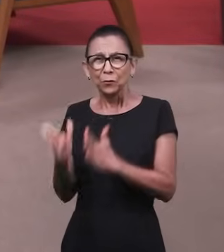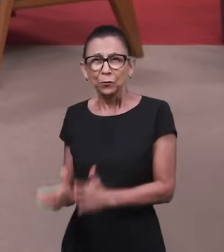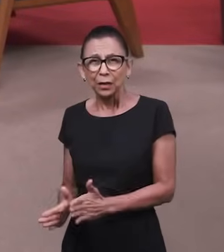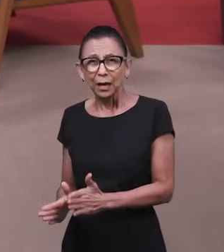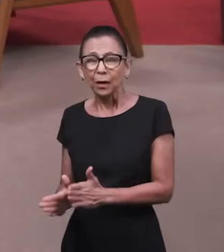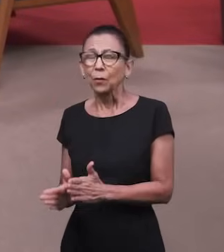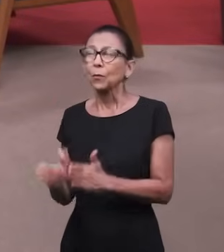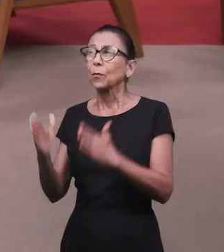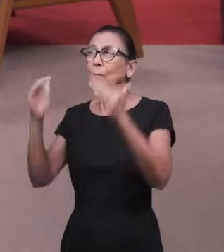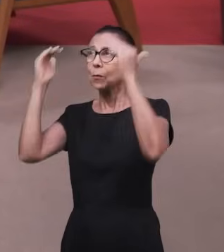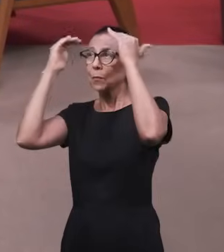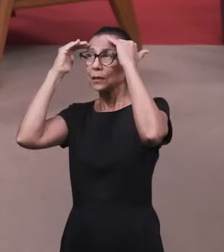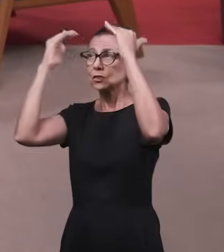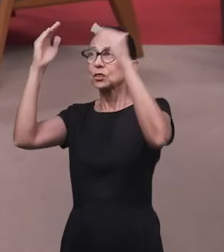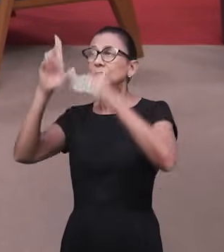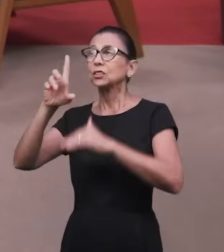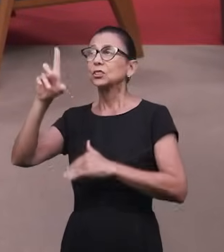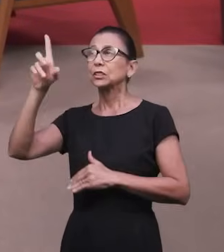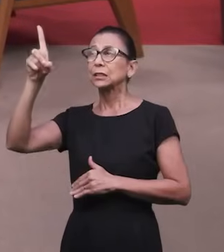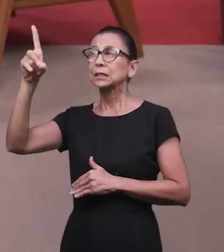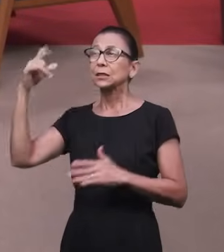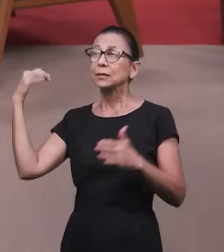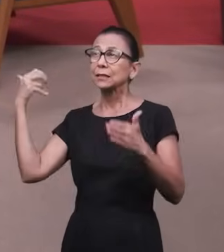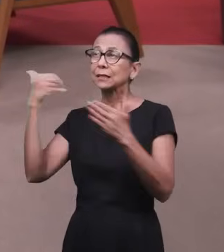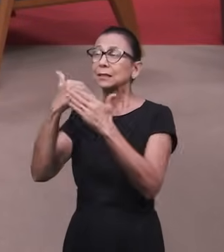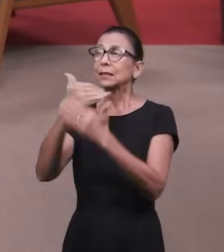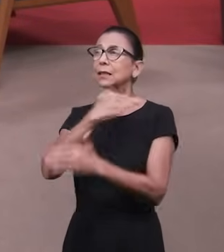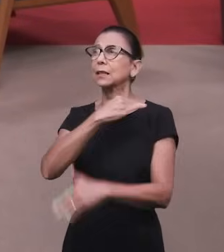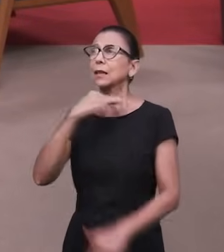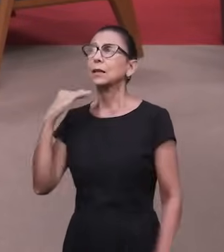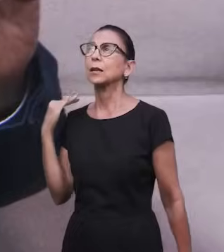a morte, vai gerar,